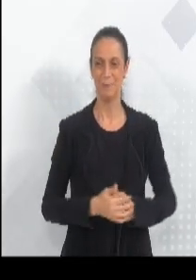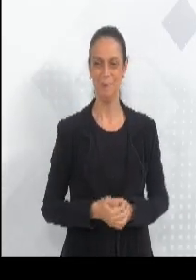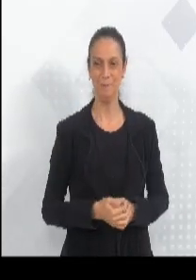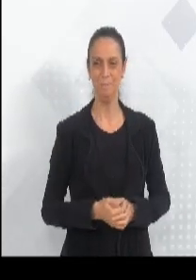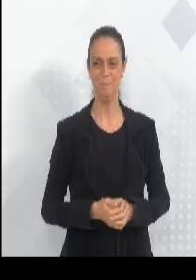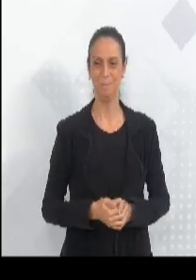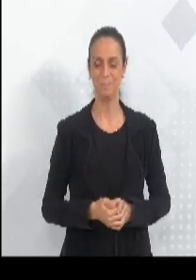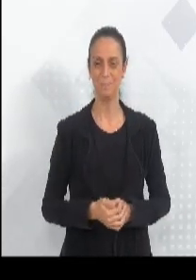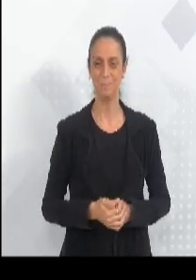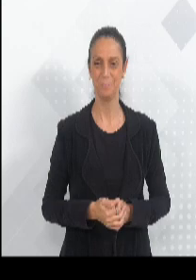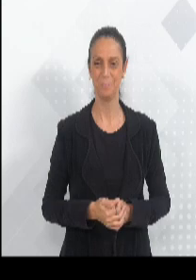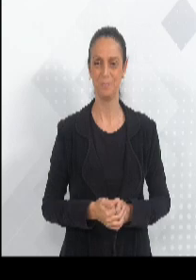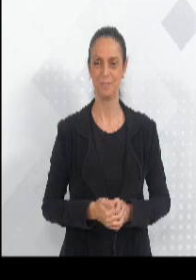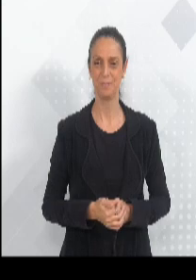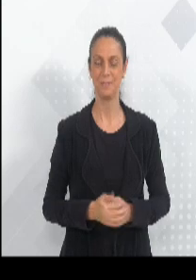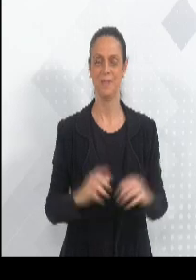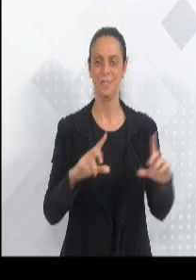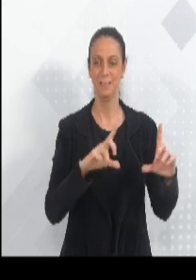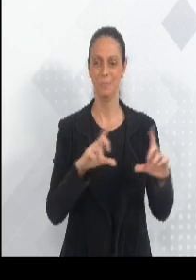mostrando